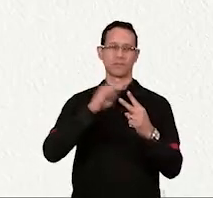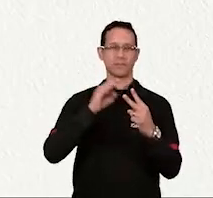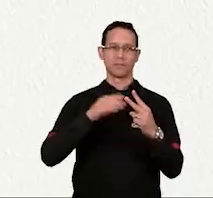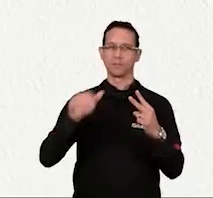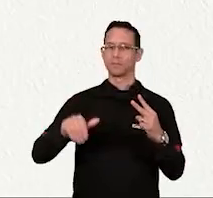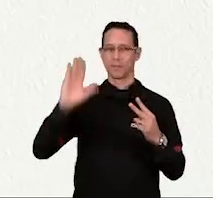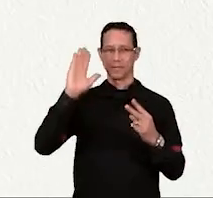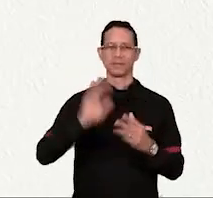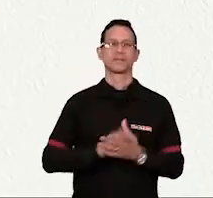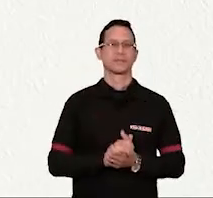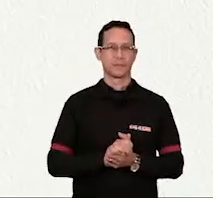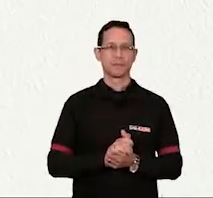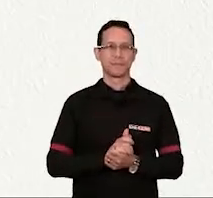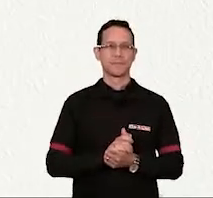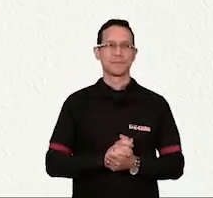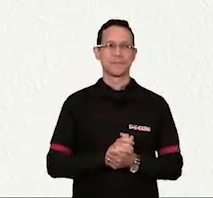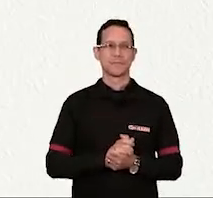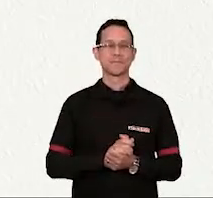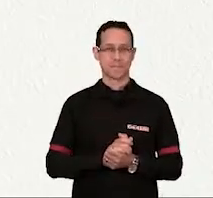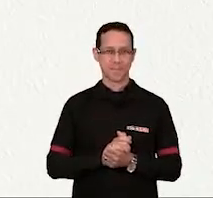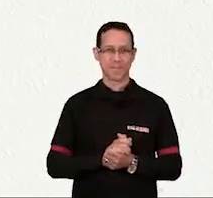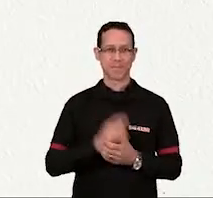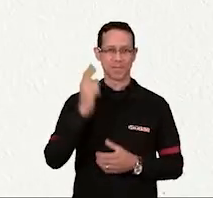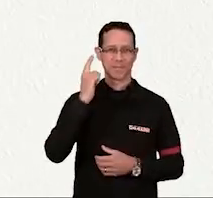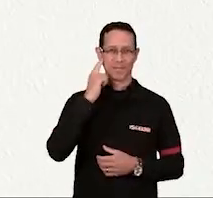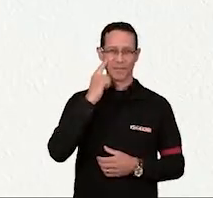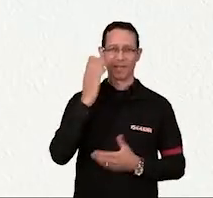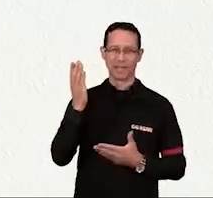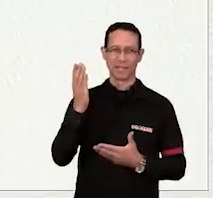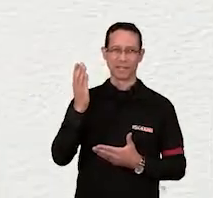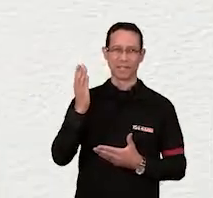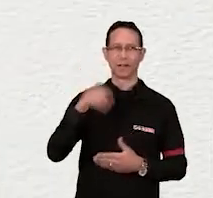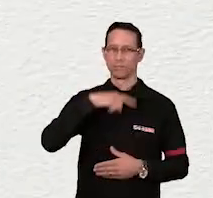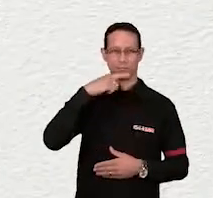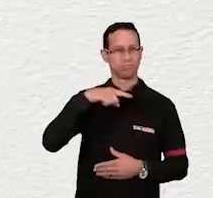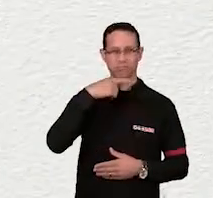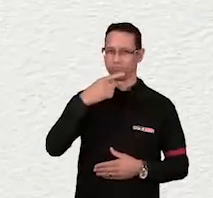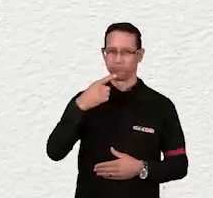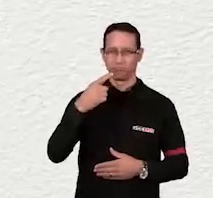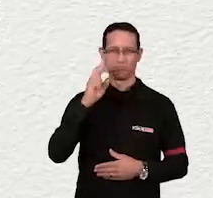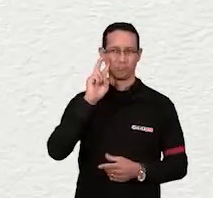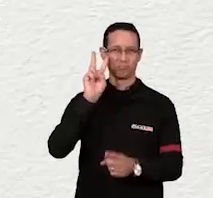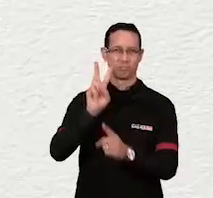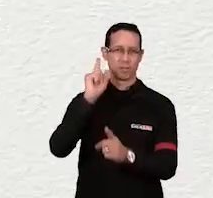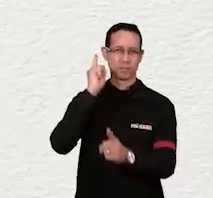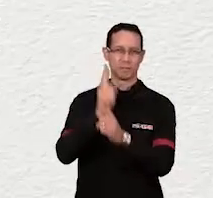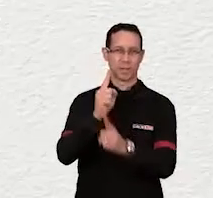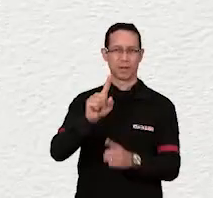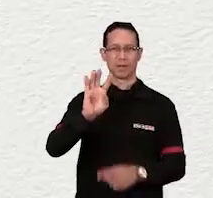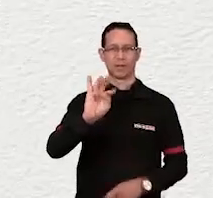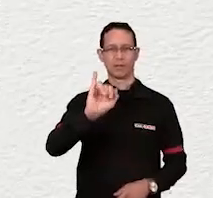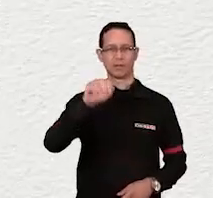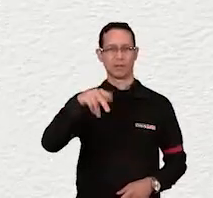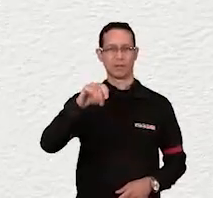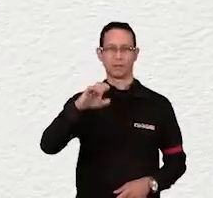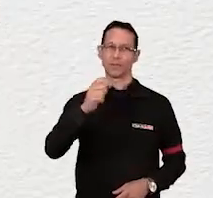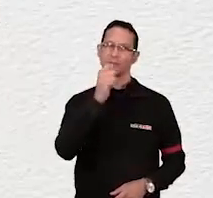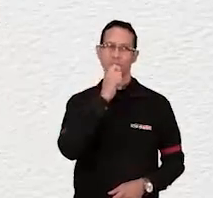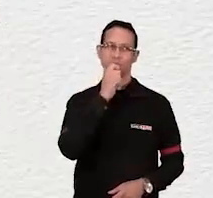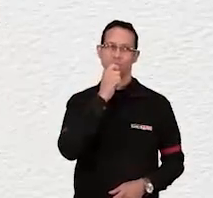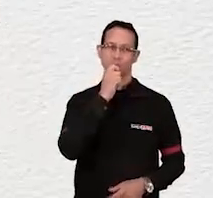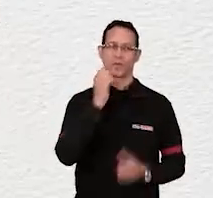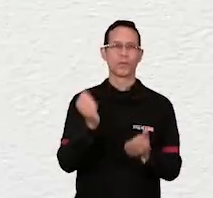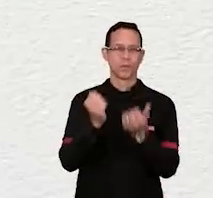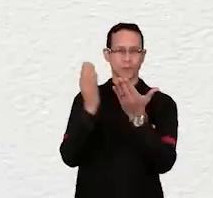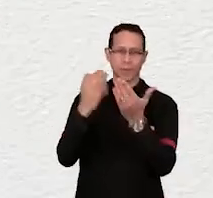alérgicas. Aí uma orelha, né, que a gente não consegue visualizar o tímpano e com bastante secreção, mas que pelo lado de fora